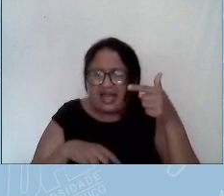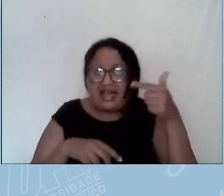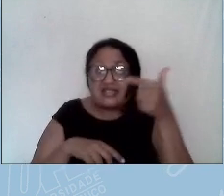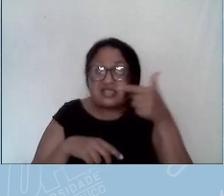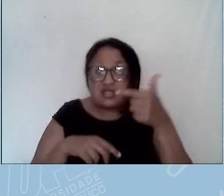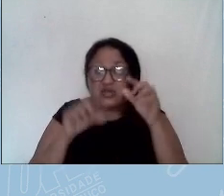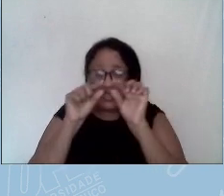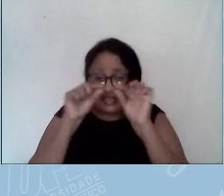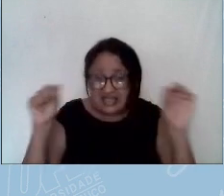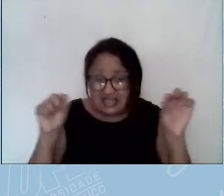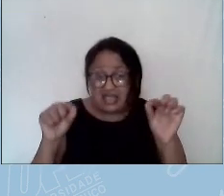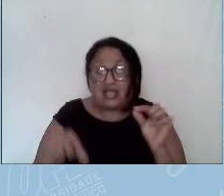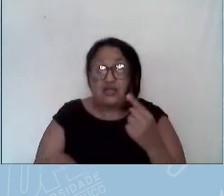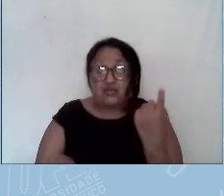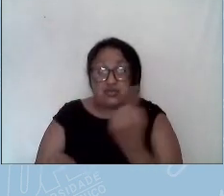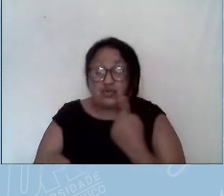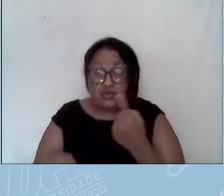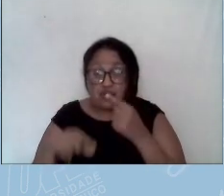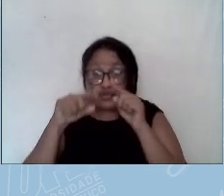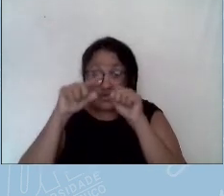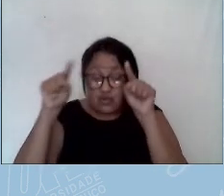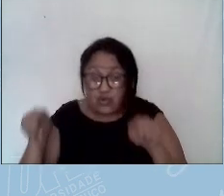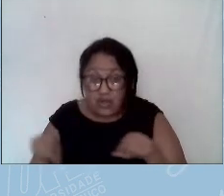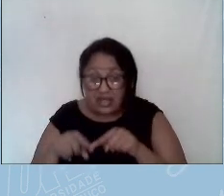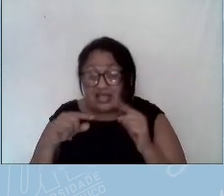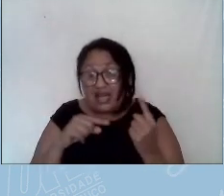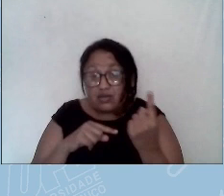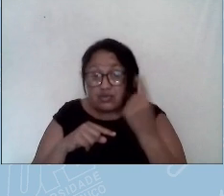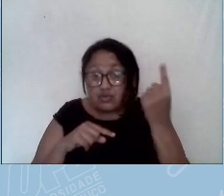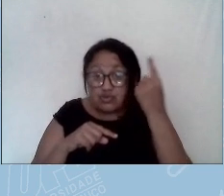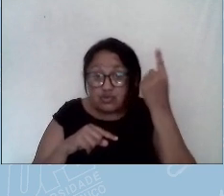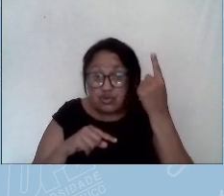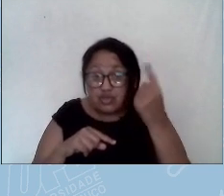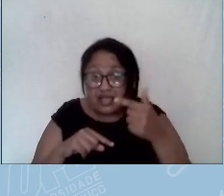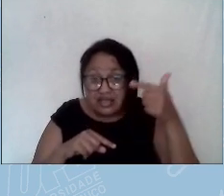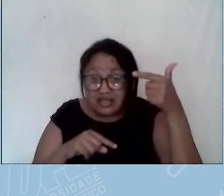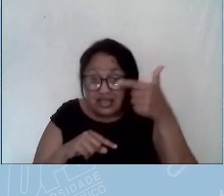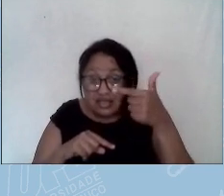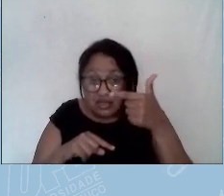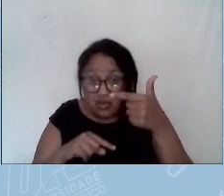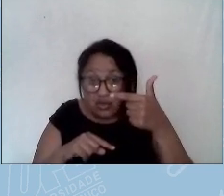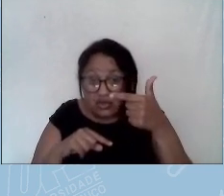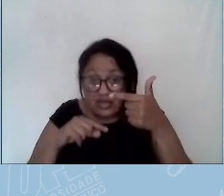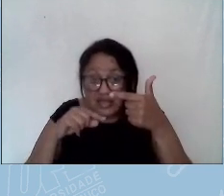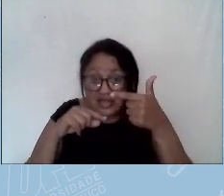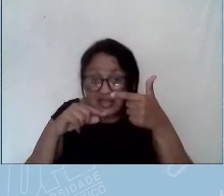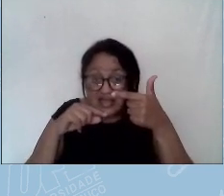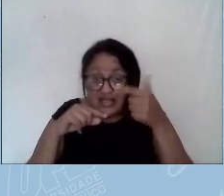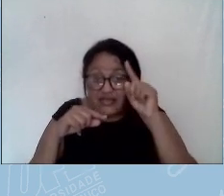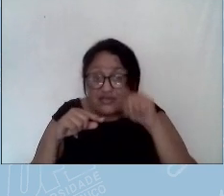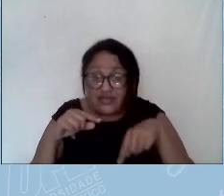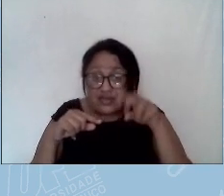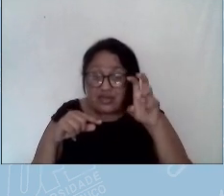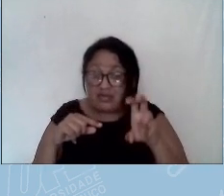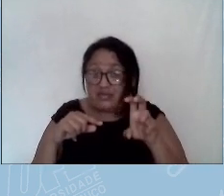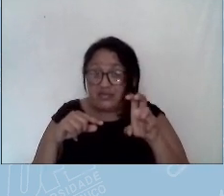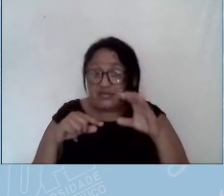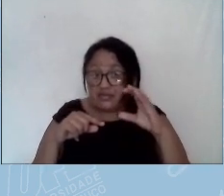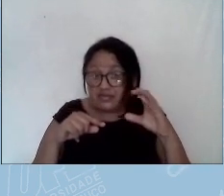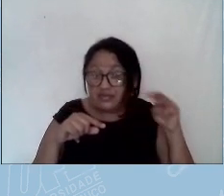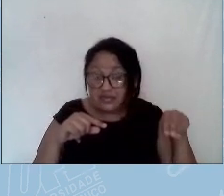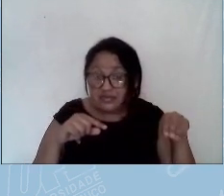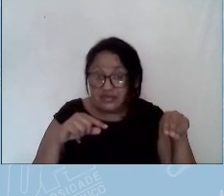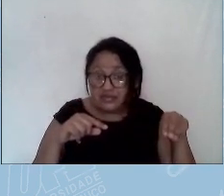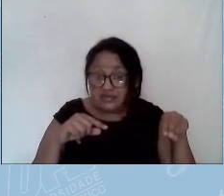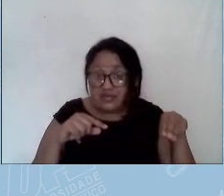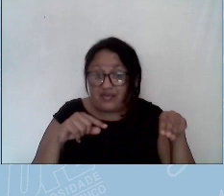15 do 7 de 2021 a altura do girassol era de 2 centímetros e meio a variação em relação a